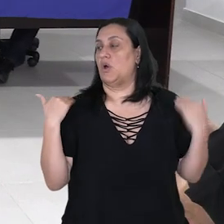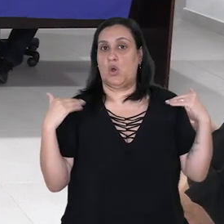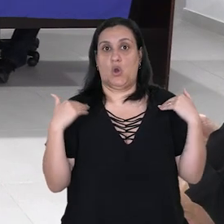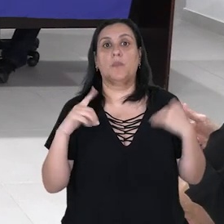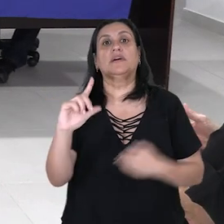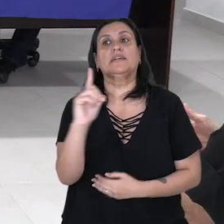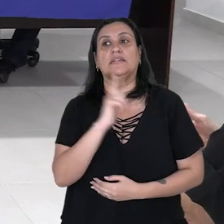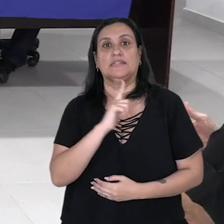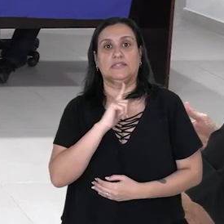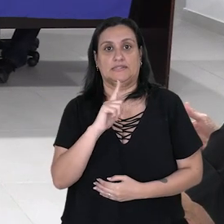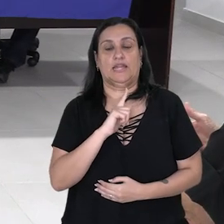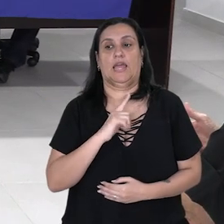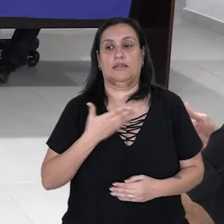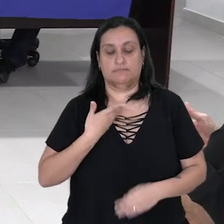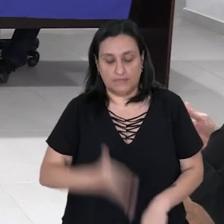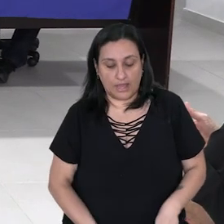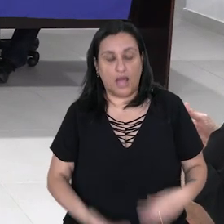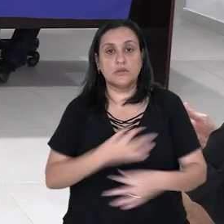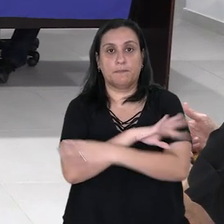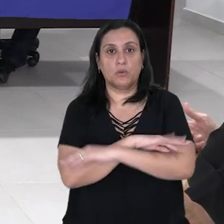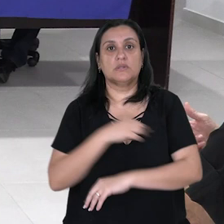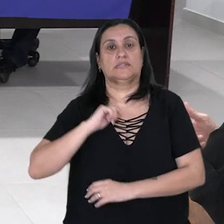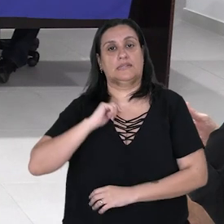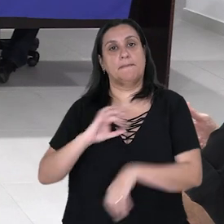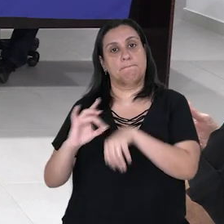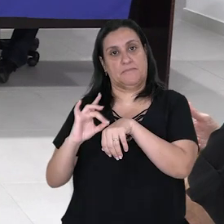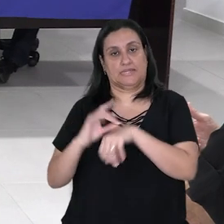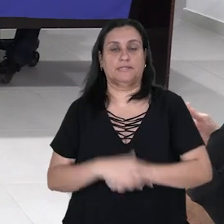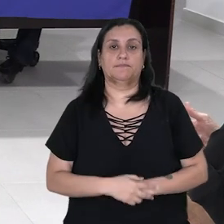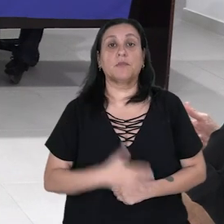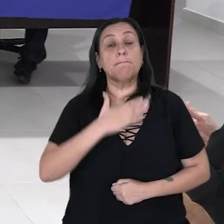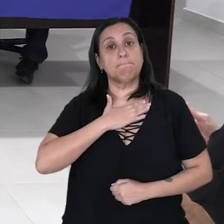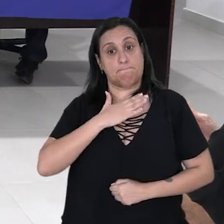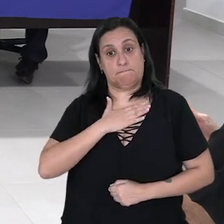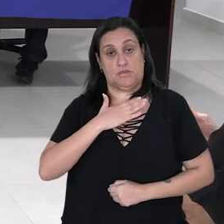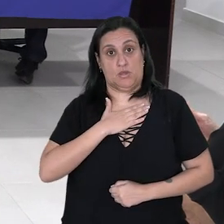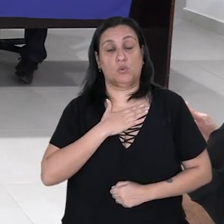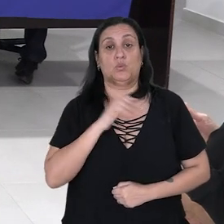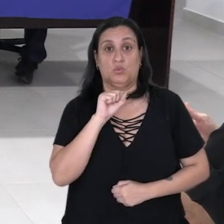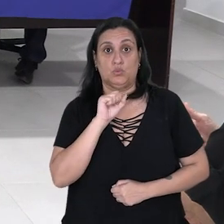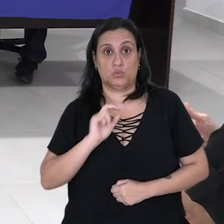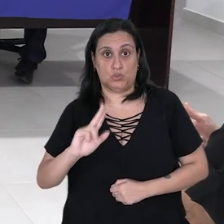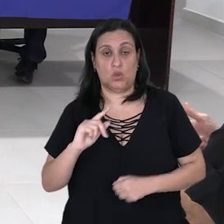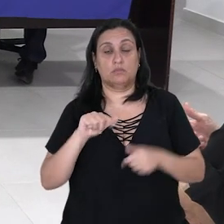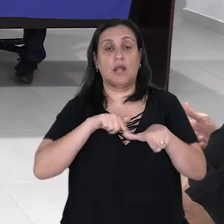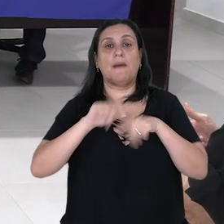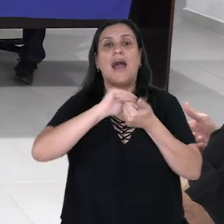Estou usando uma blusa e uma calça preta. No meu caso, eu trabalho com a